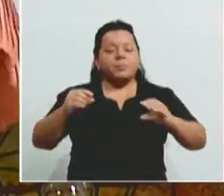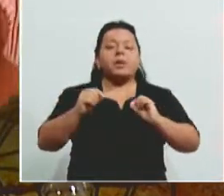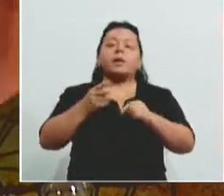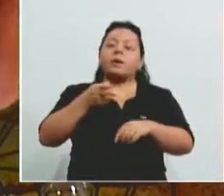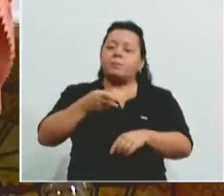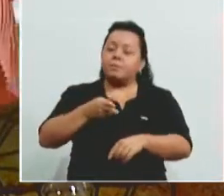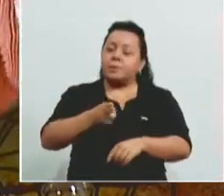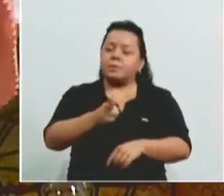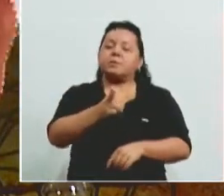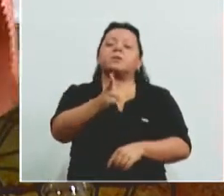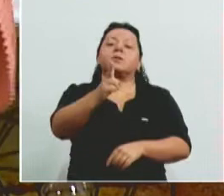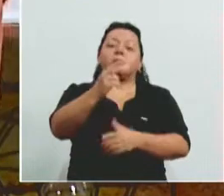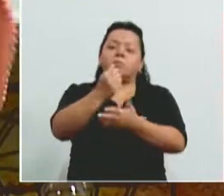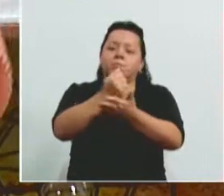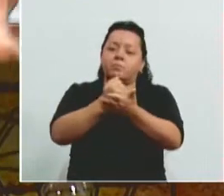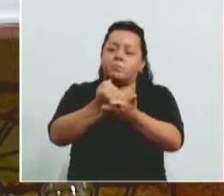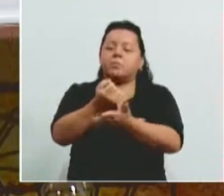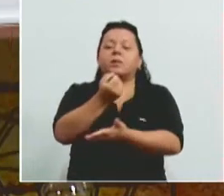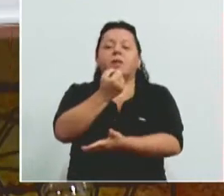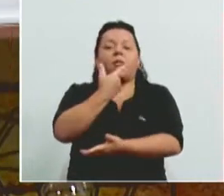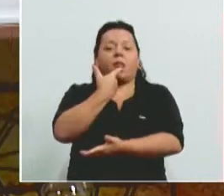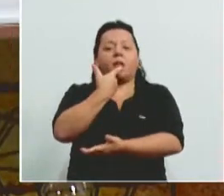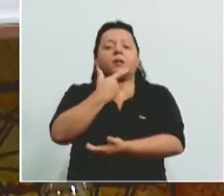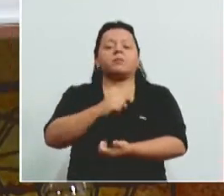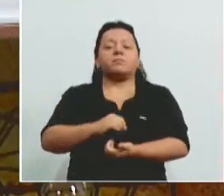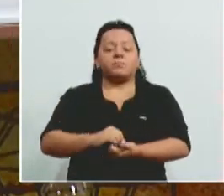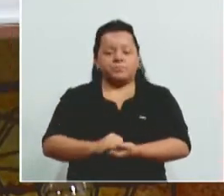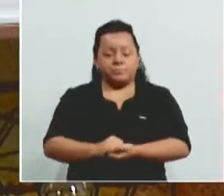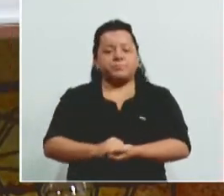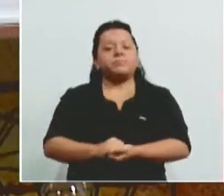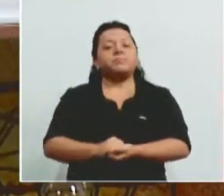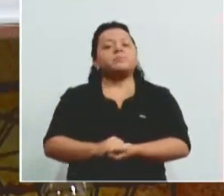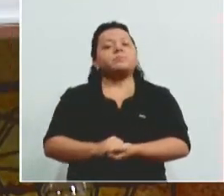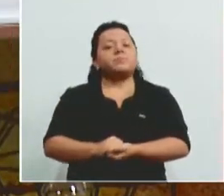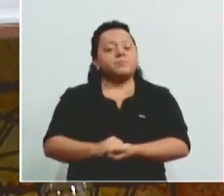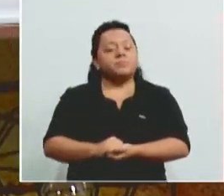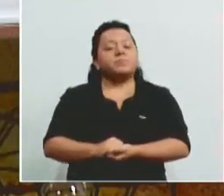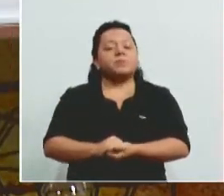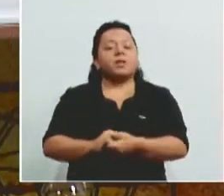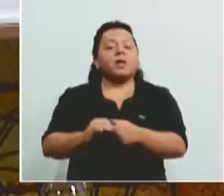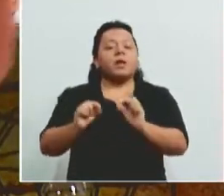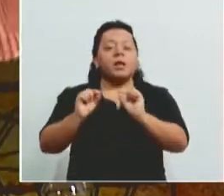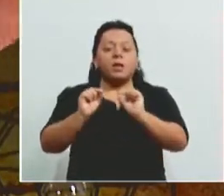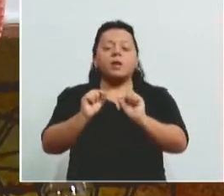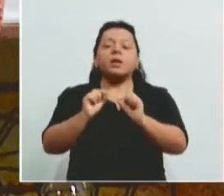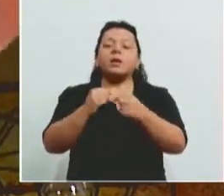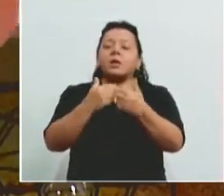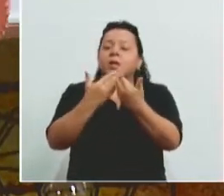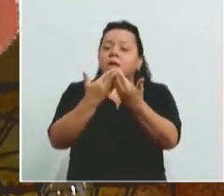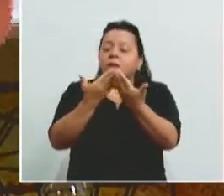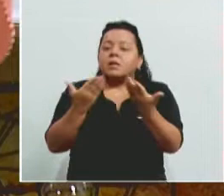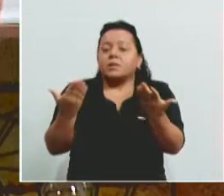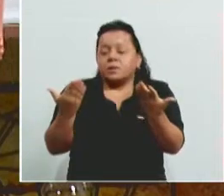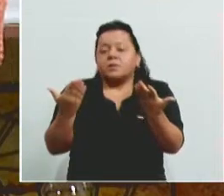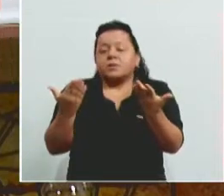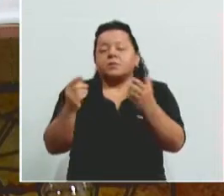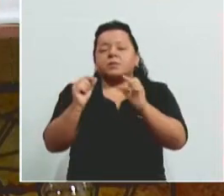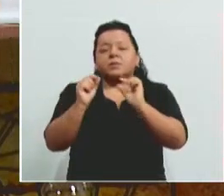esses focos não surjam outros focos. Então, a gente tem que bloquear esse estrogênio